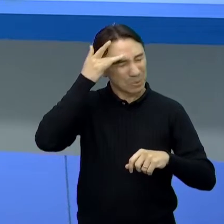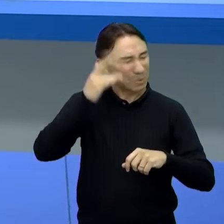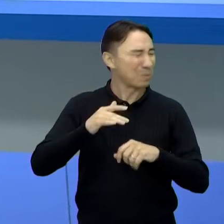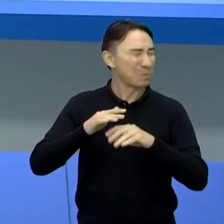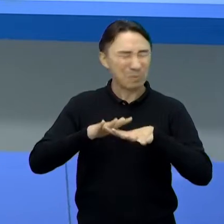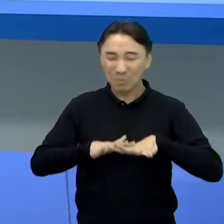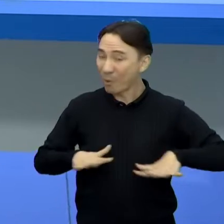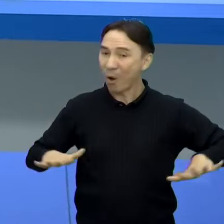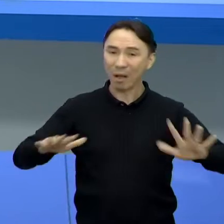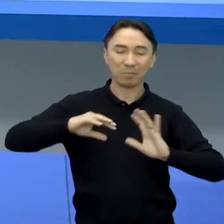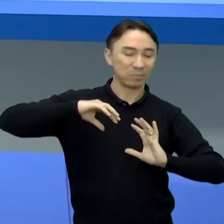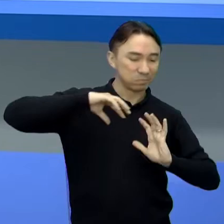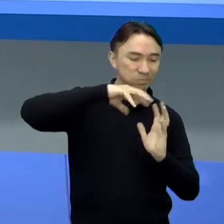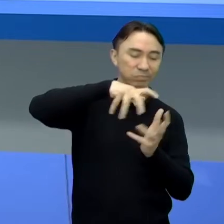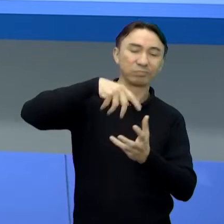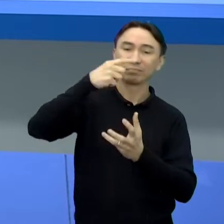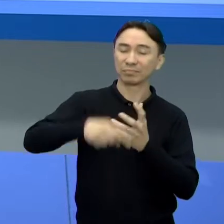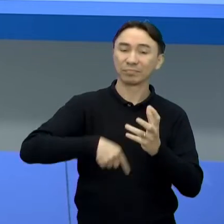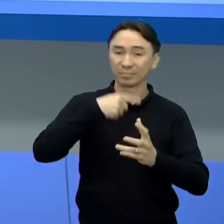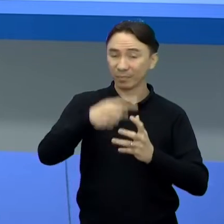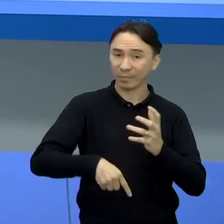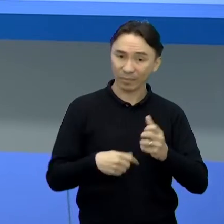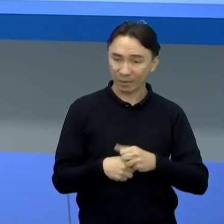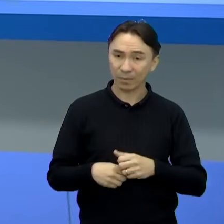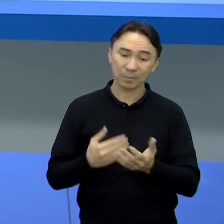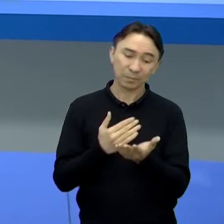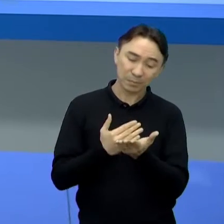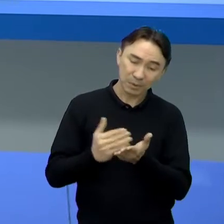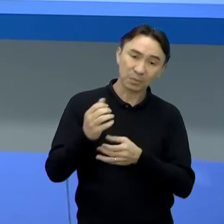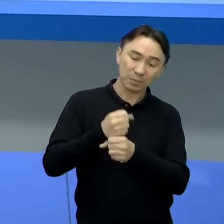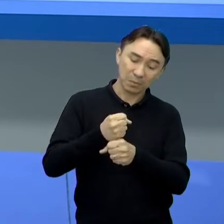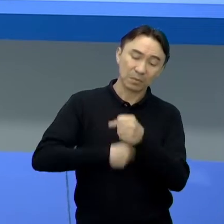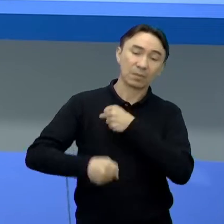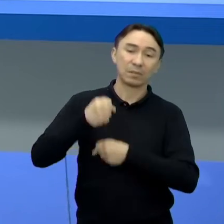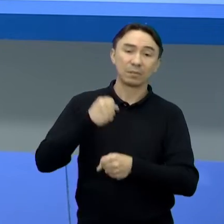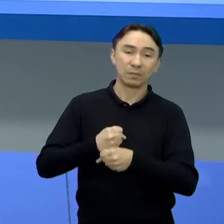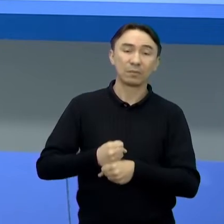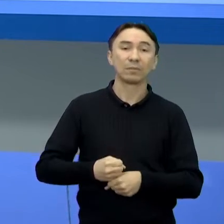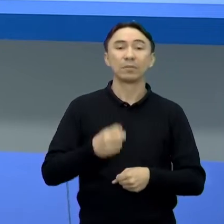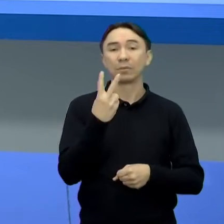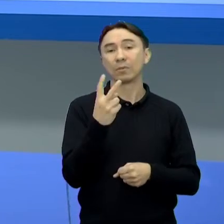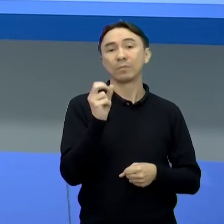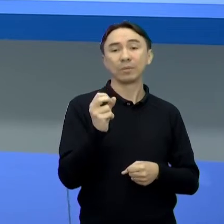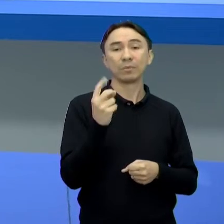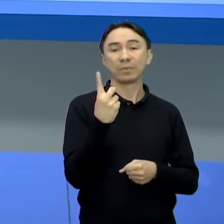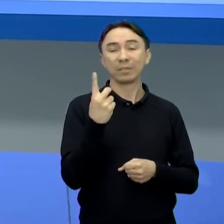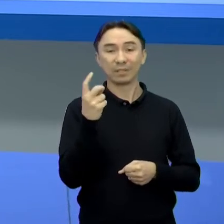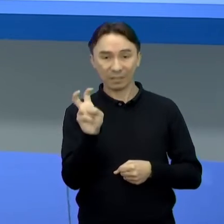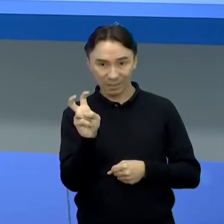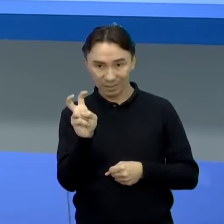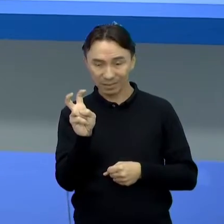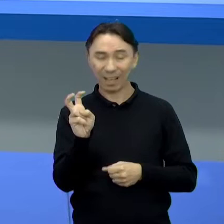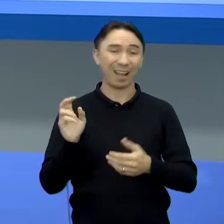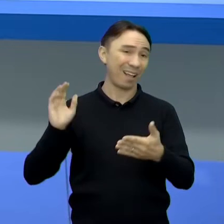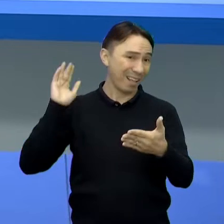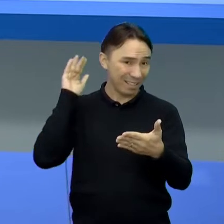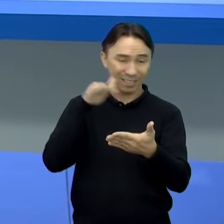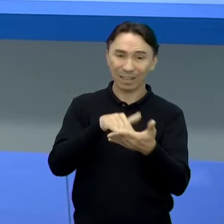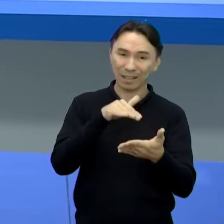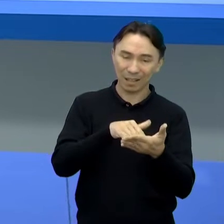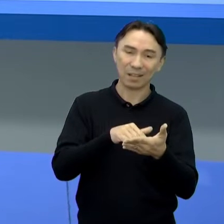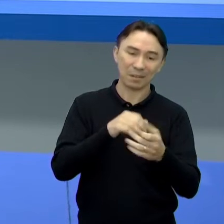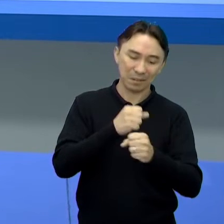meta que foi iniciada em 2015 e vai até o ano aí de 2030,